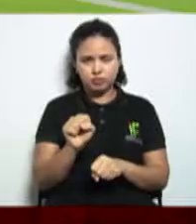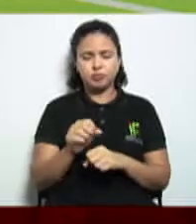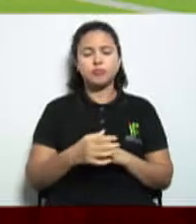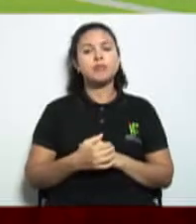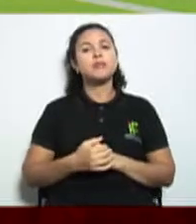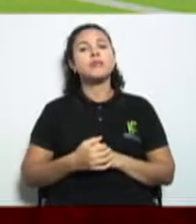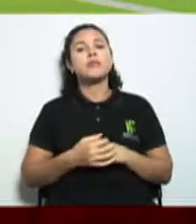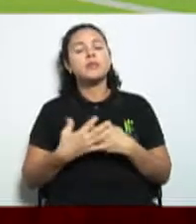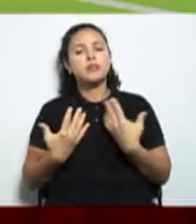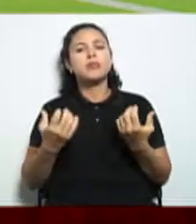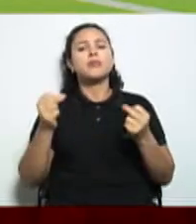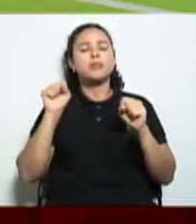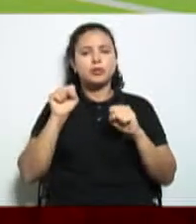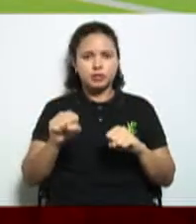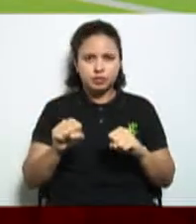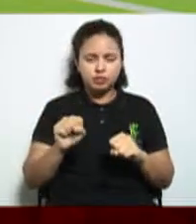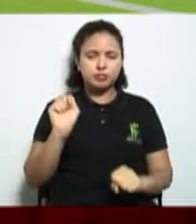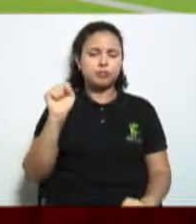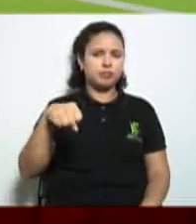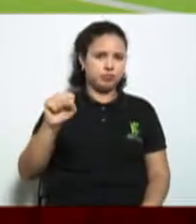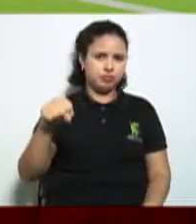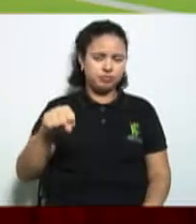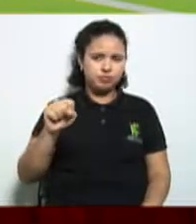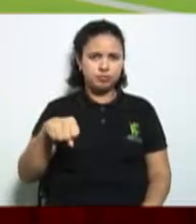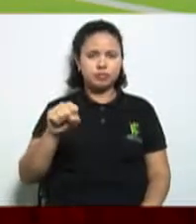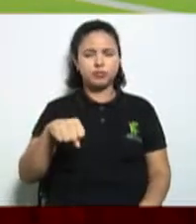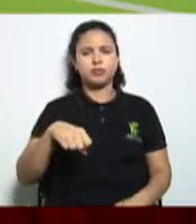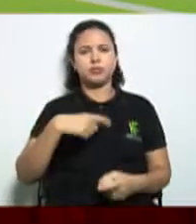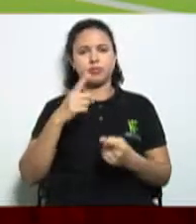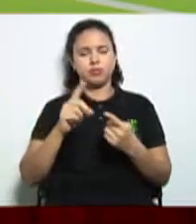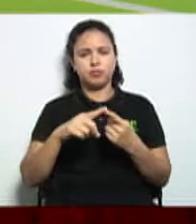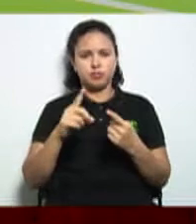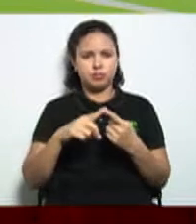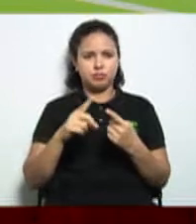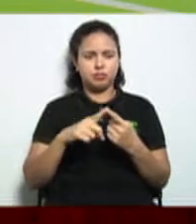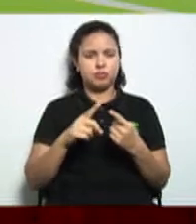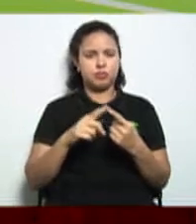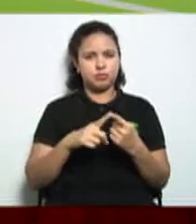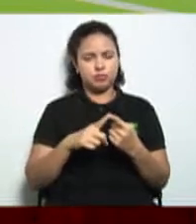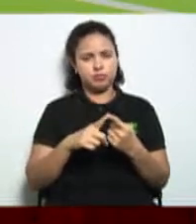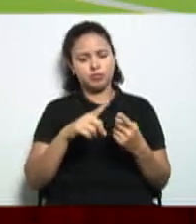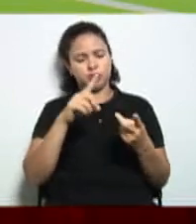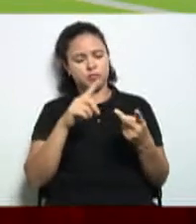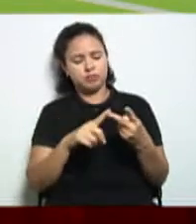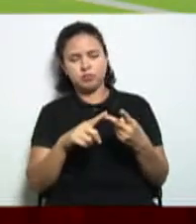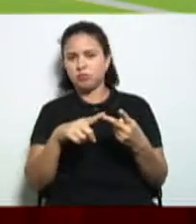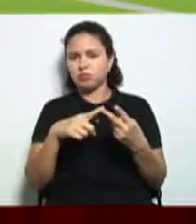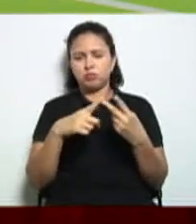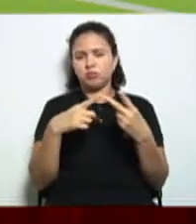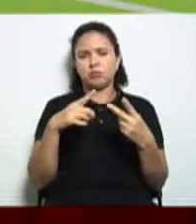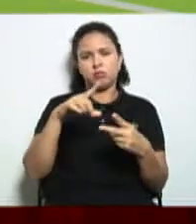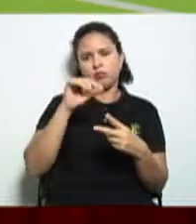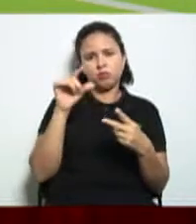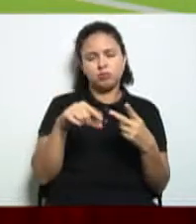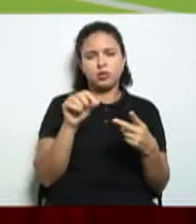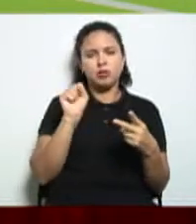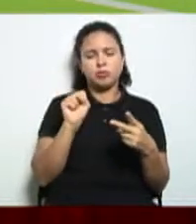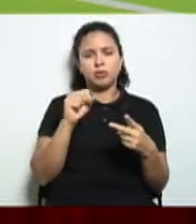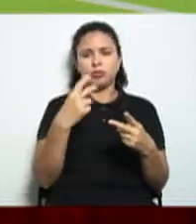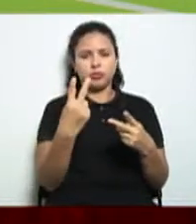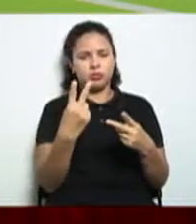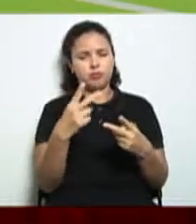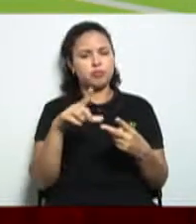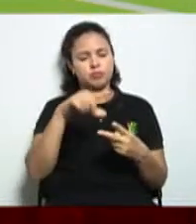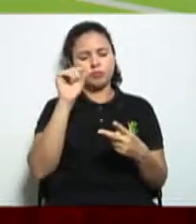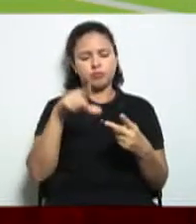Posso, claro. Eu posso fazer os dois tipos de estágio. Um não obriga ou desobriga o outro. A questão é que quando você tem um